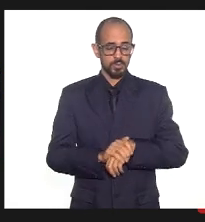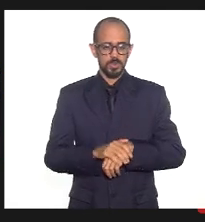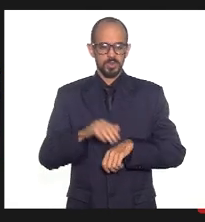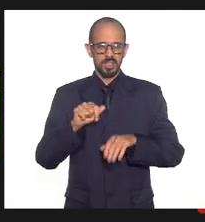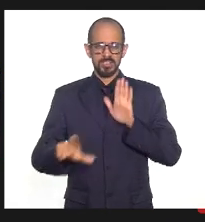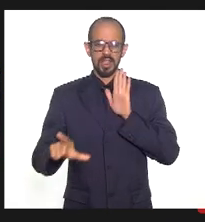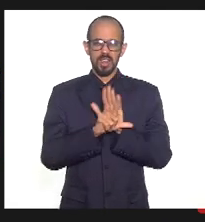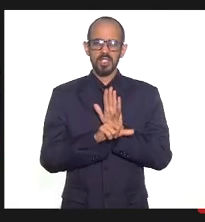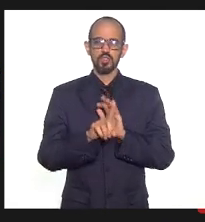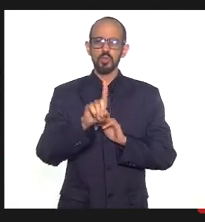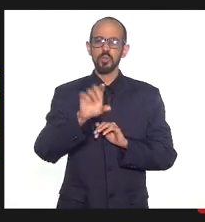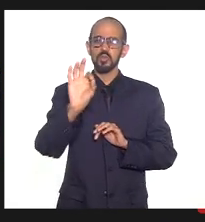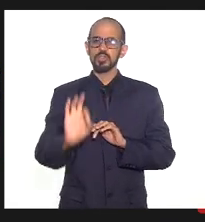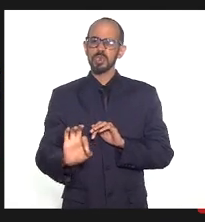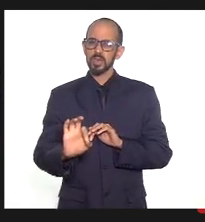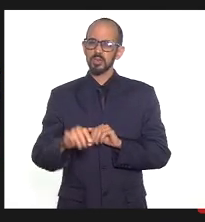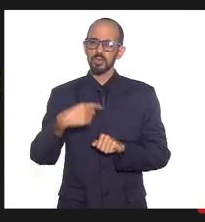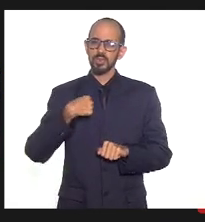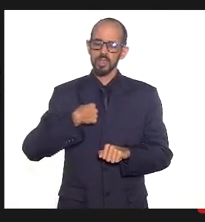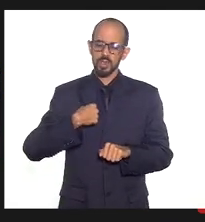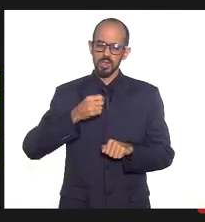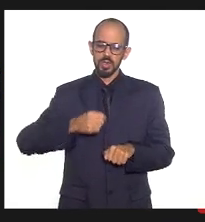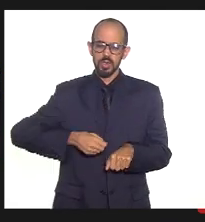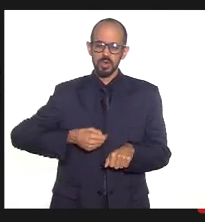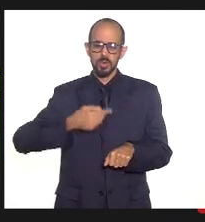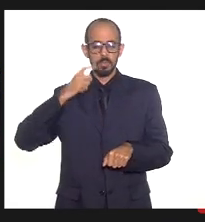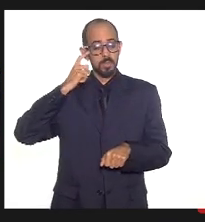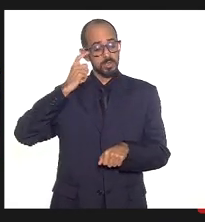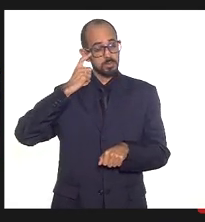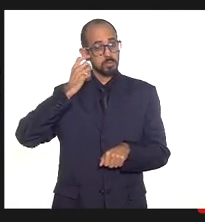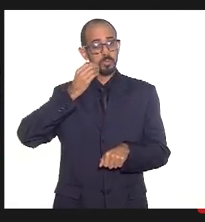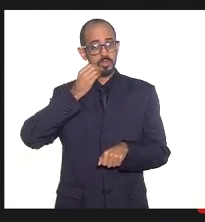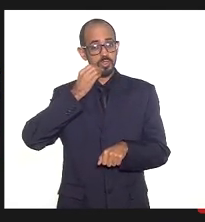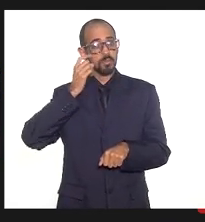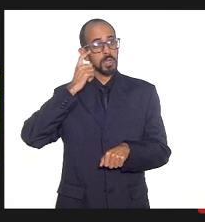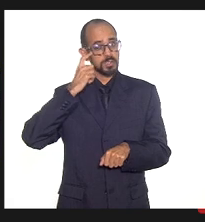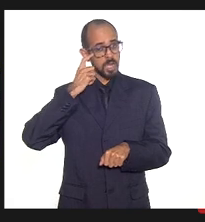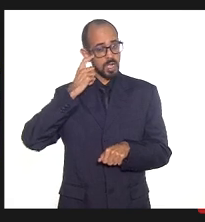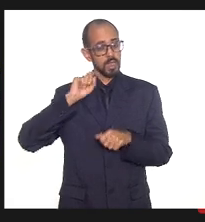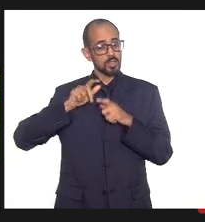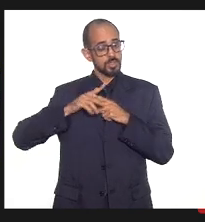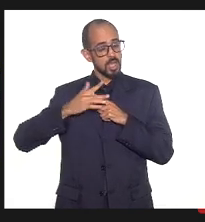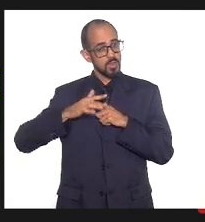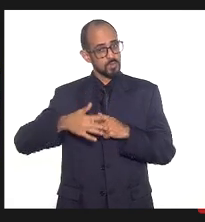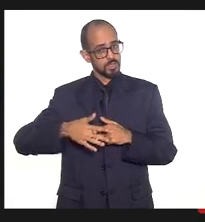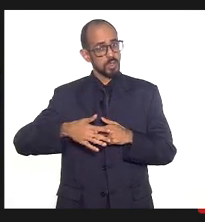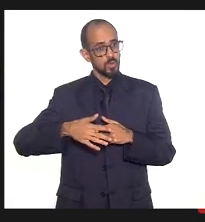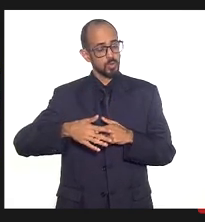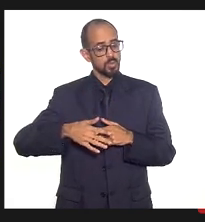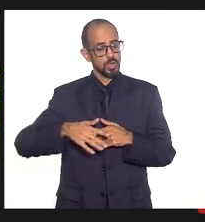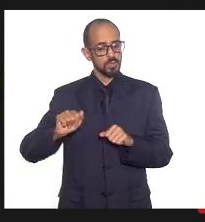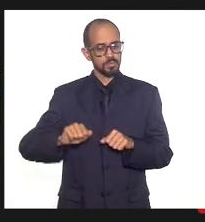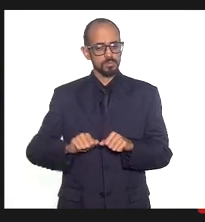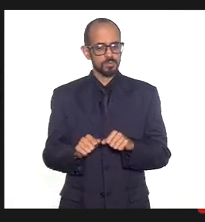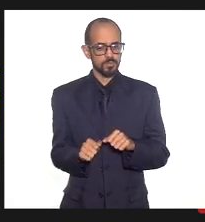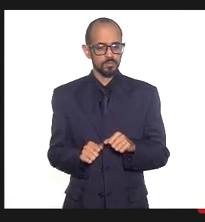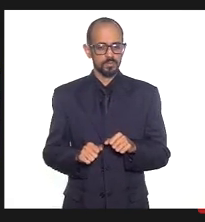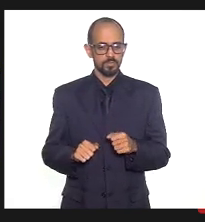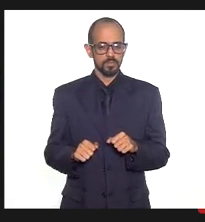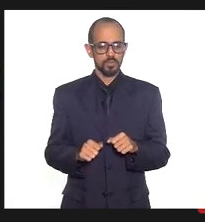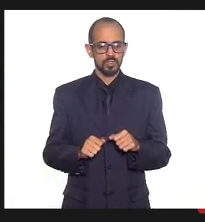de 1%, eu ampliaria um pouco mais a própria revisão desses critérios de